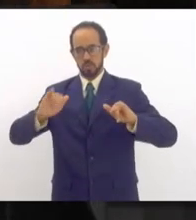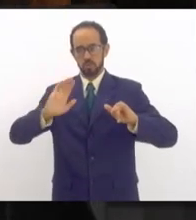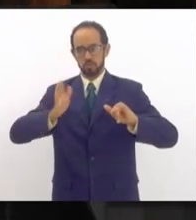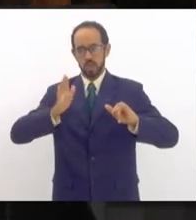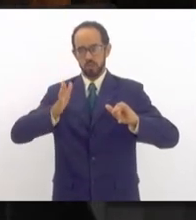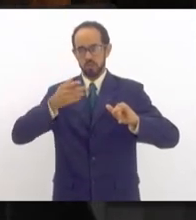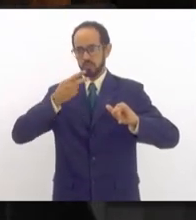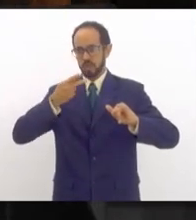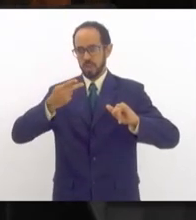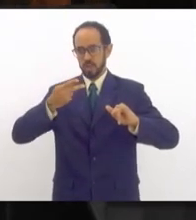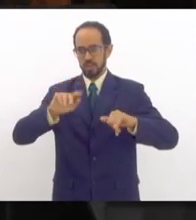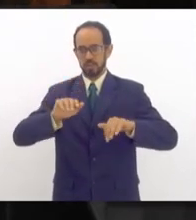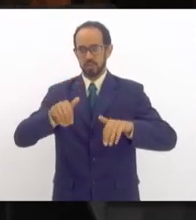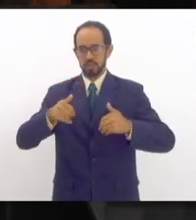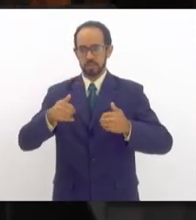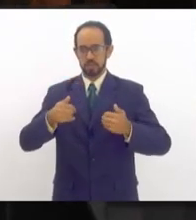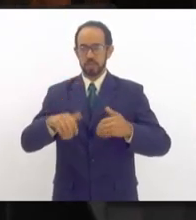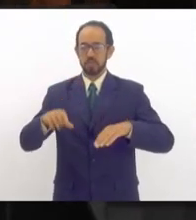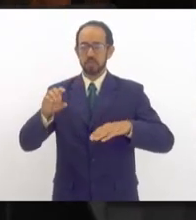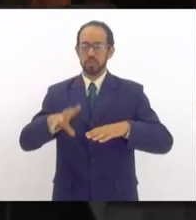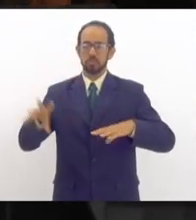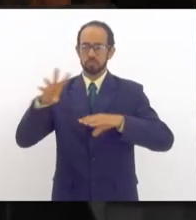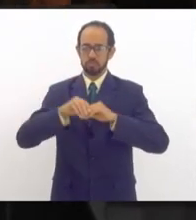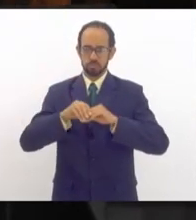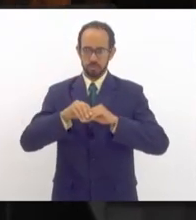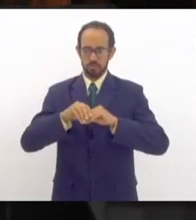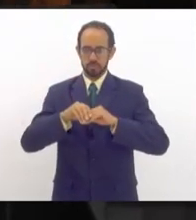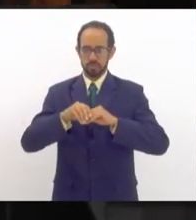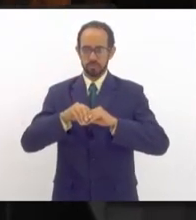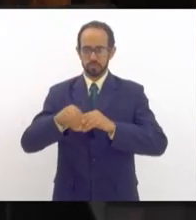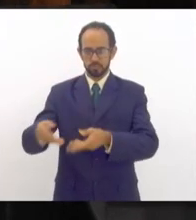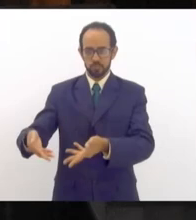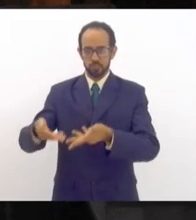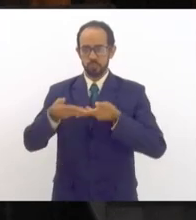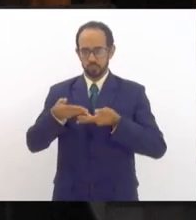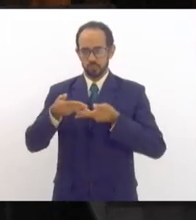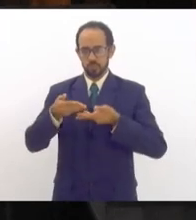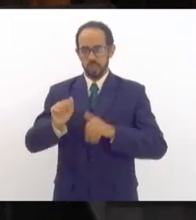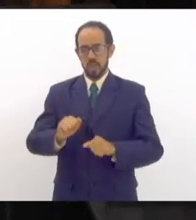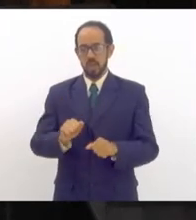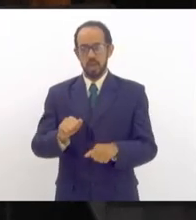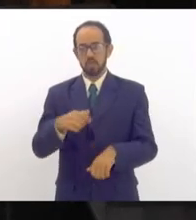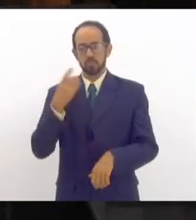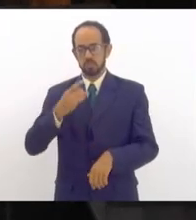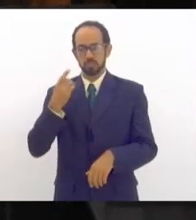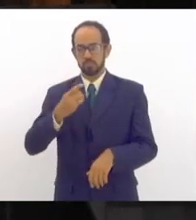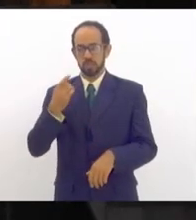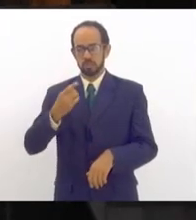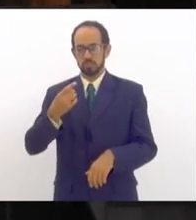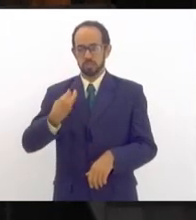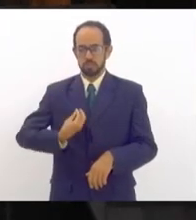falei e reforçar convidar os pares para participar